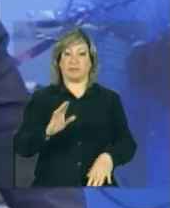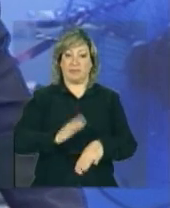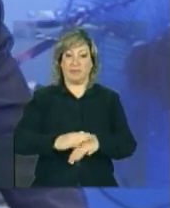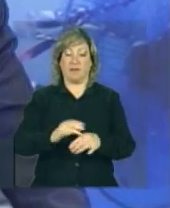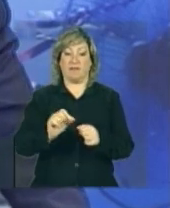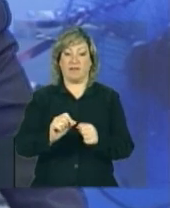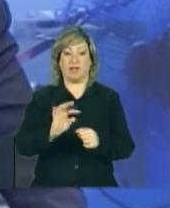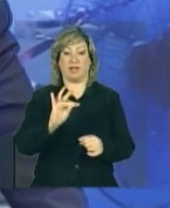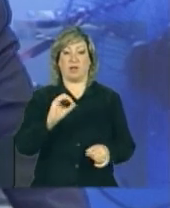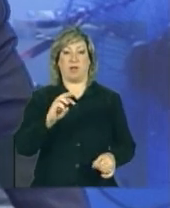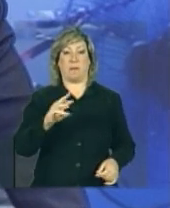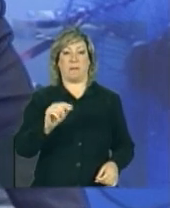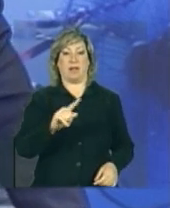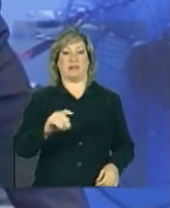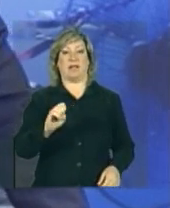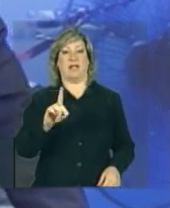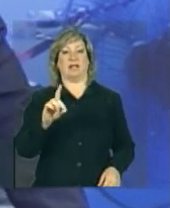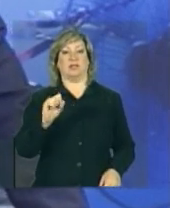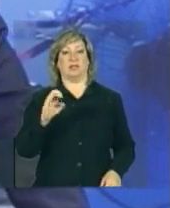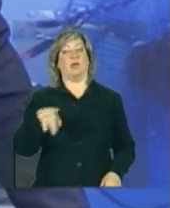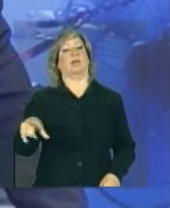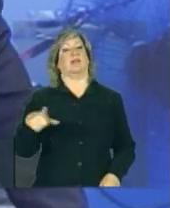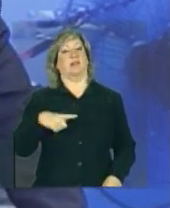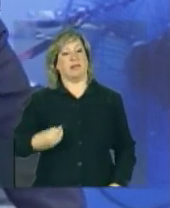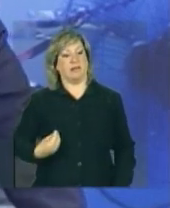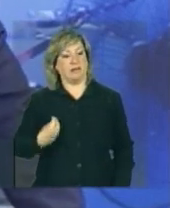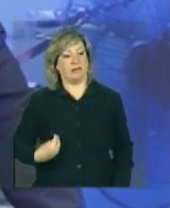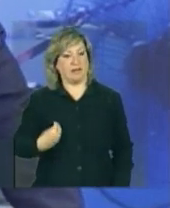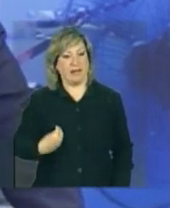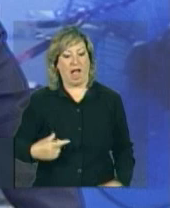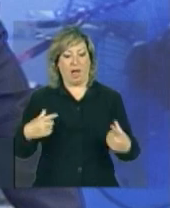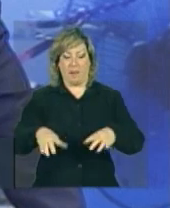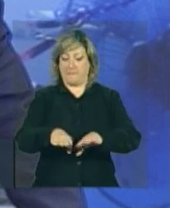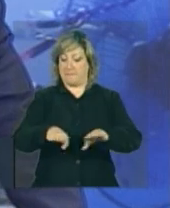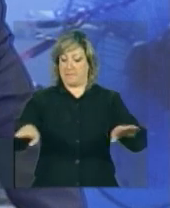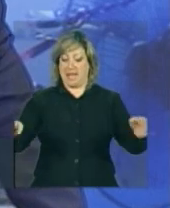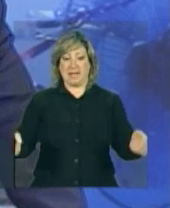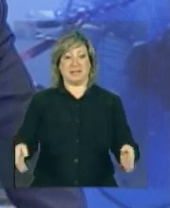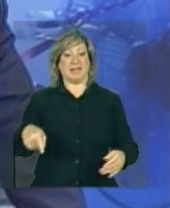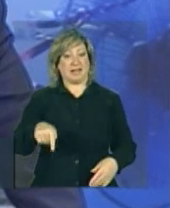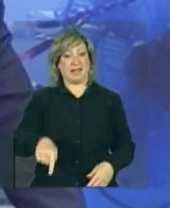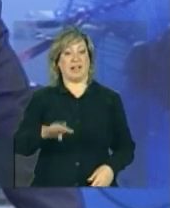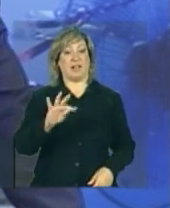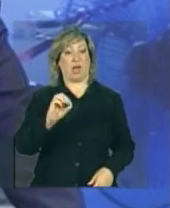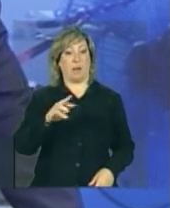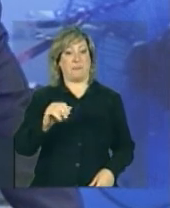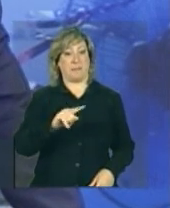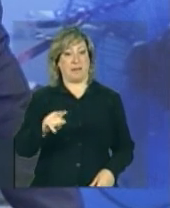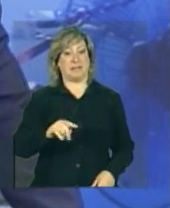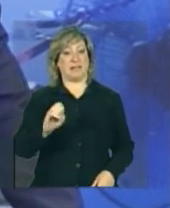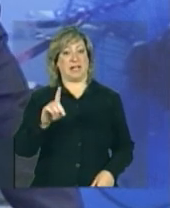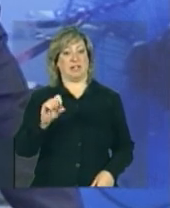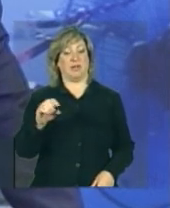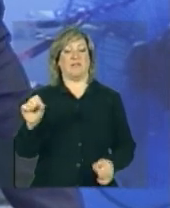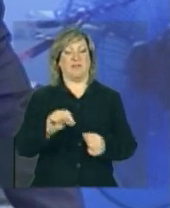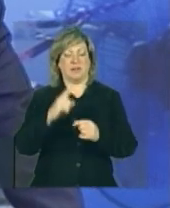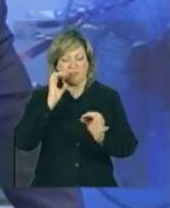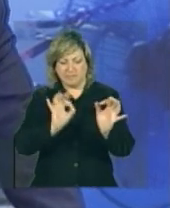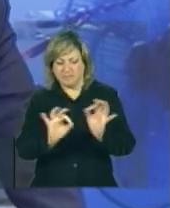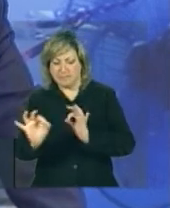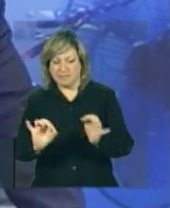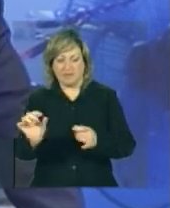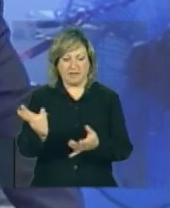Edison, onde existe ainda a mesa onde Thomas Edison fazia os seus planos e desenhava as